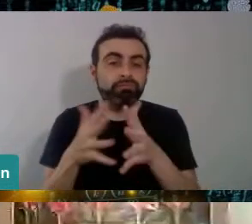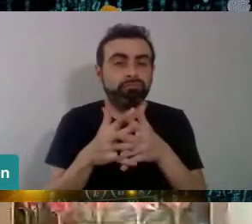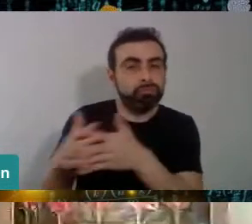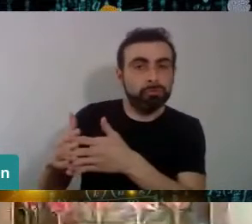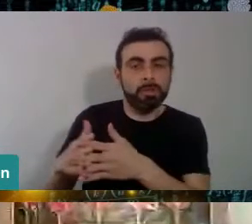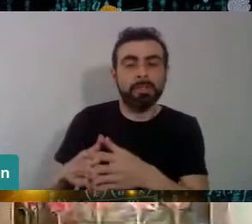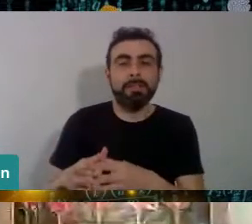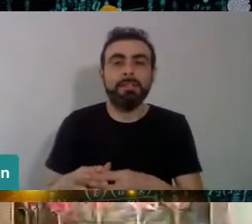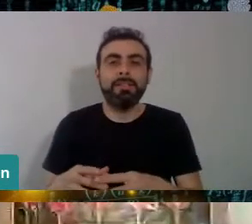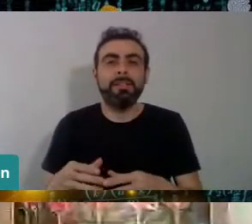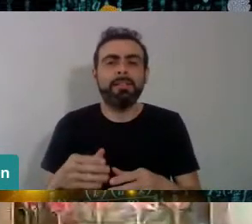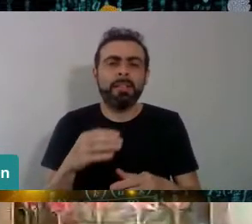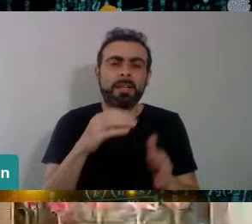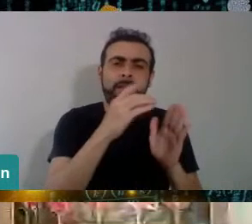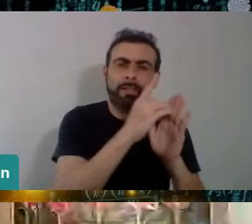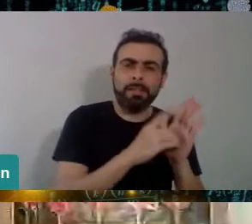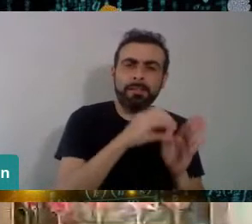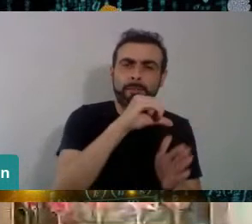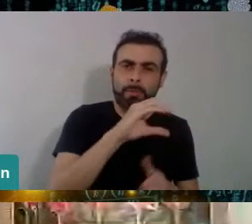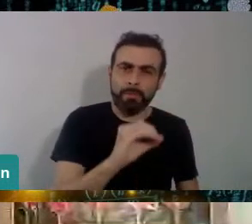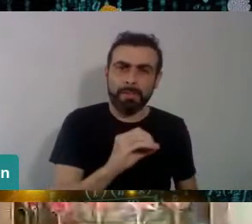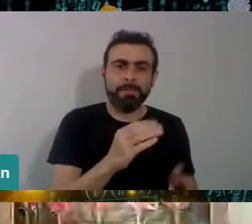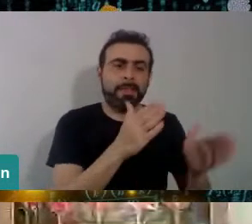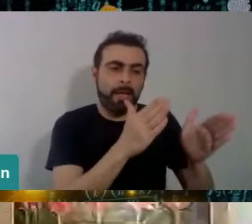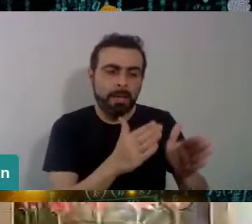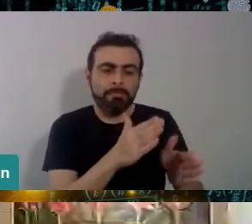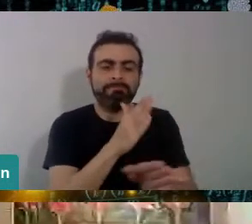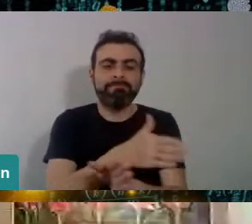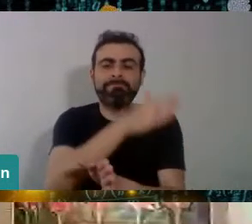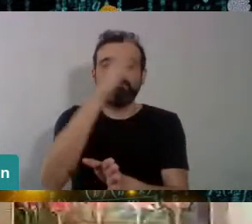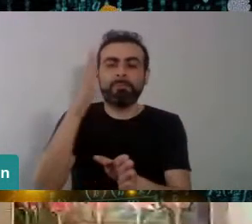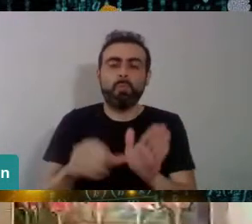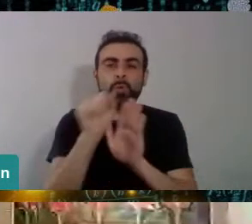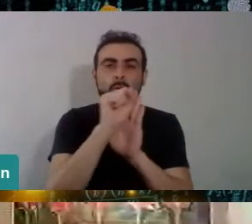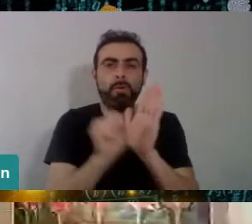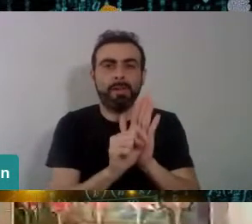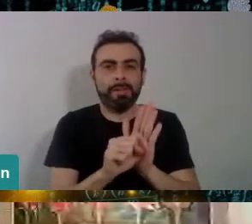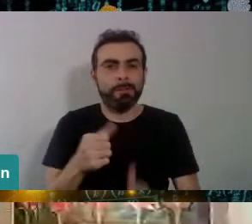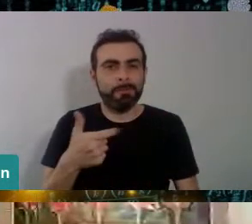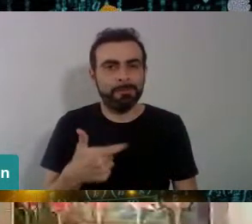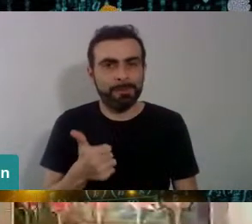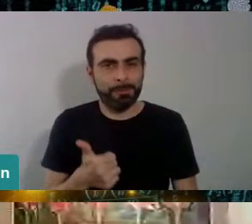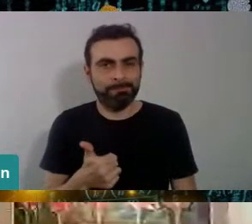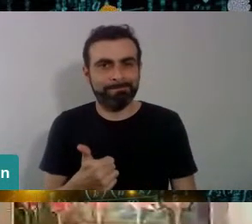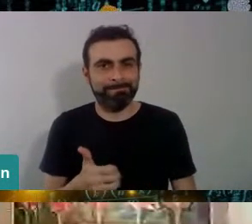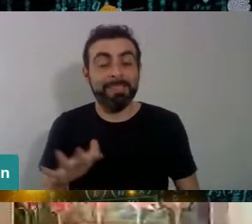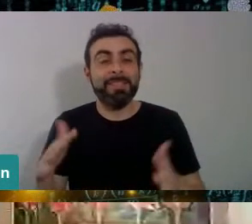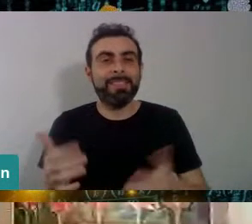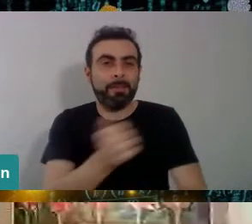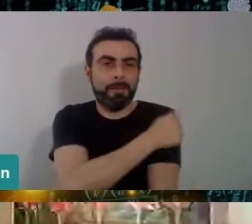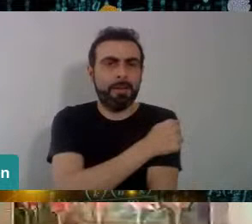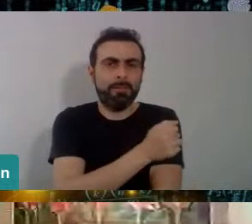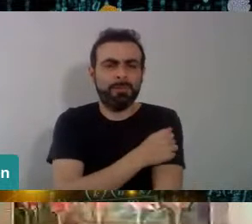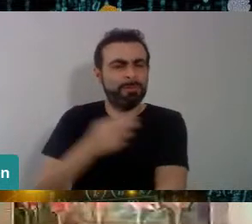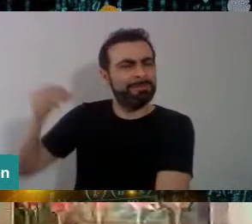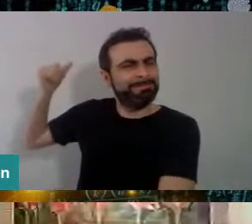no século 21 funcionando, e nós temos vários alunos nossos, né? Ex-alunos nossos,